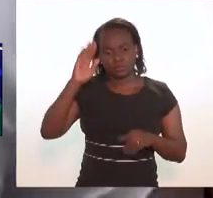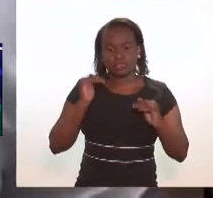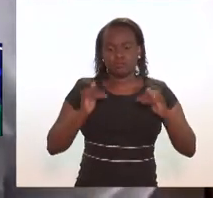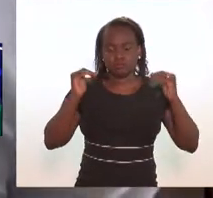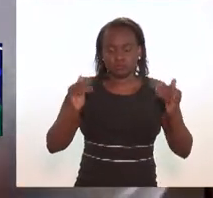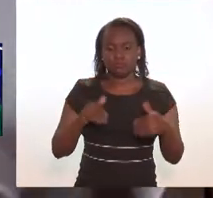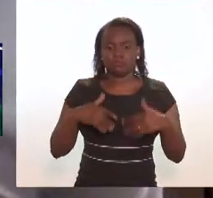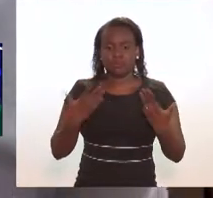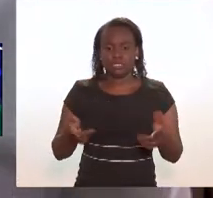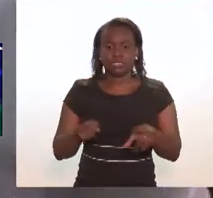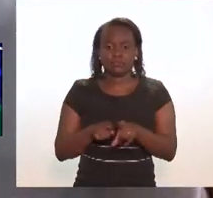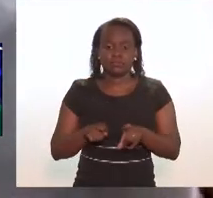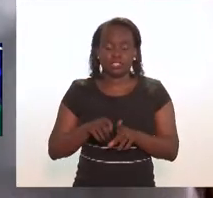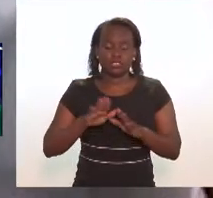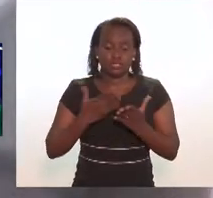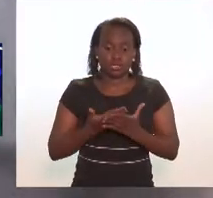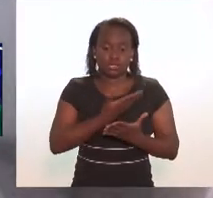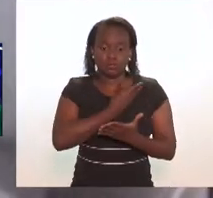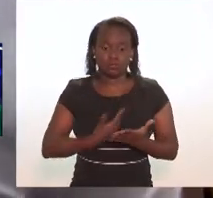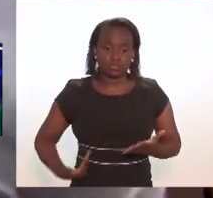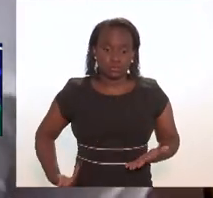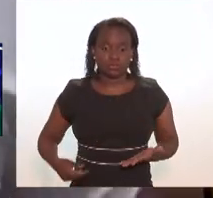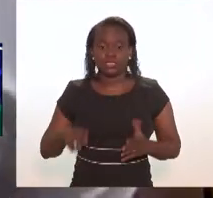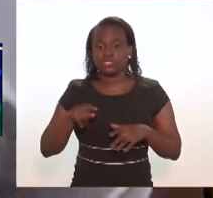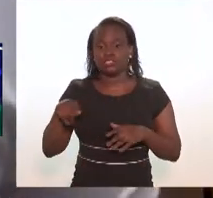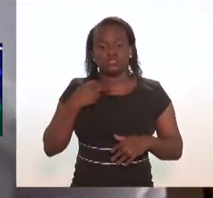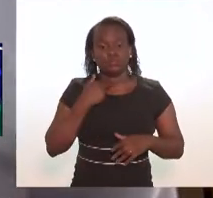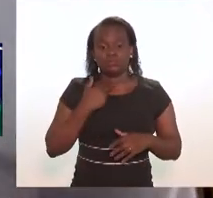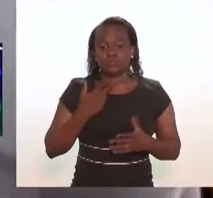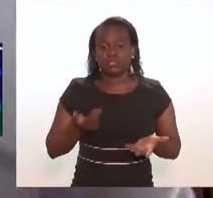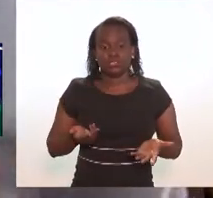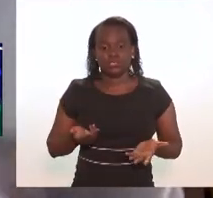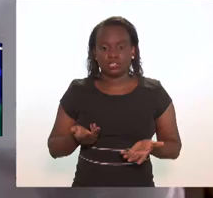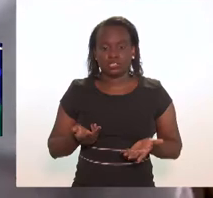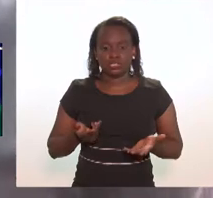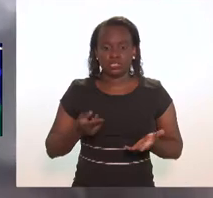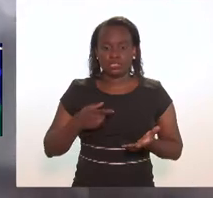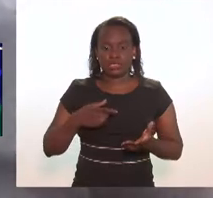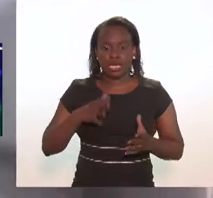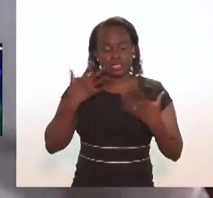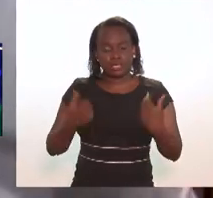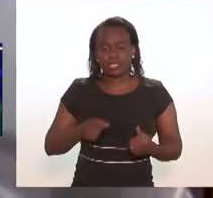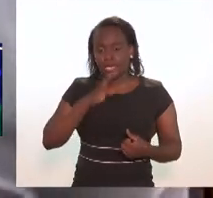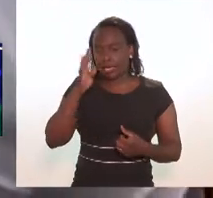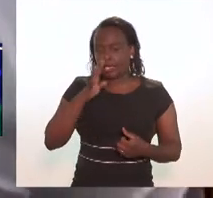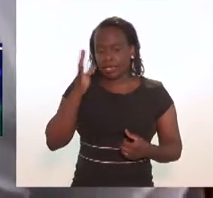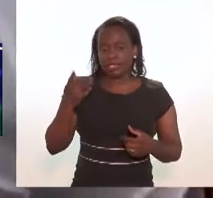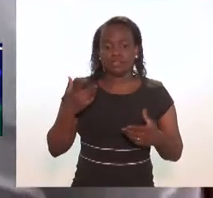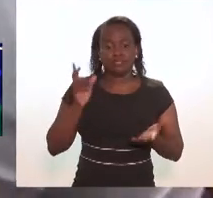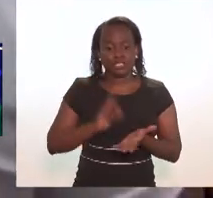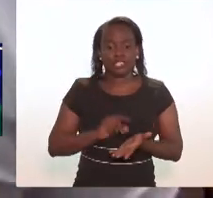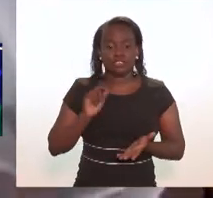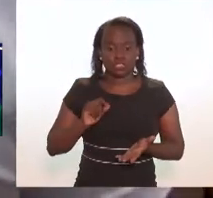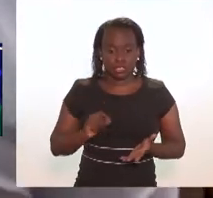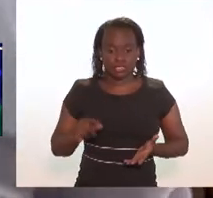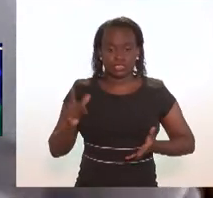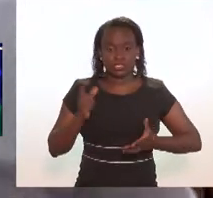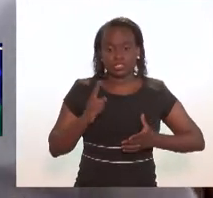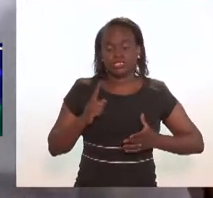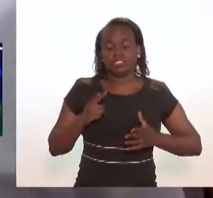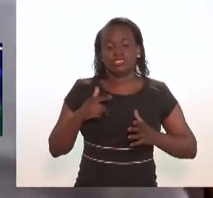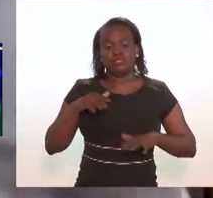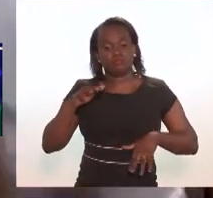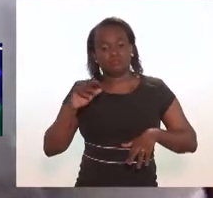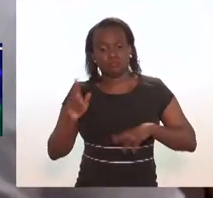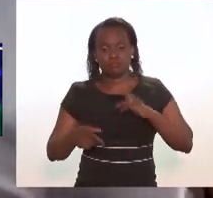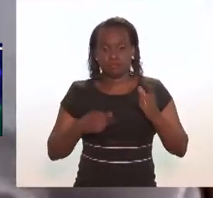No entanto, na escola pública, a gente não pode fomentar as bizarrices. A verdade é que essa linguagem neutra